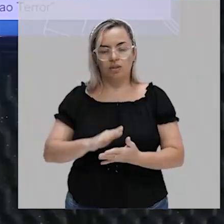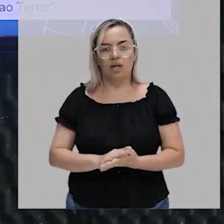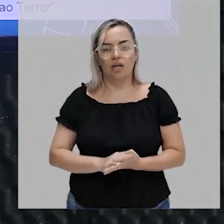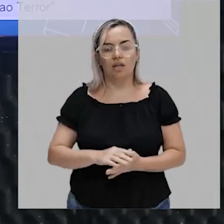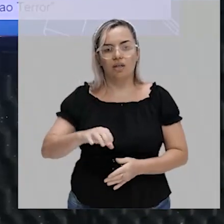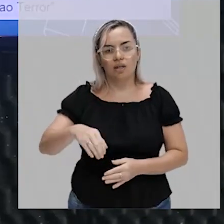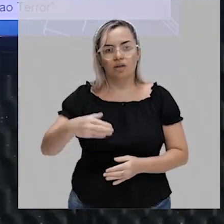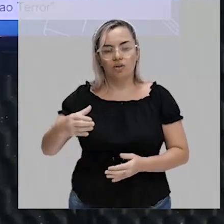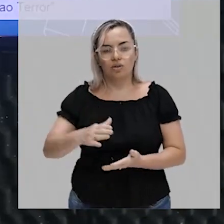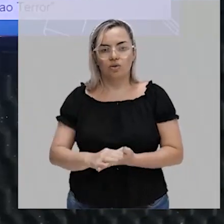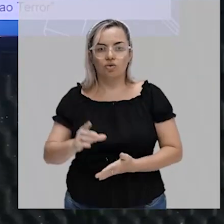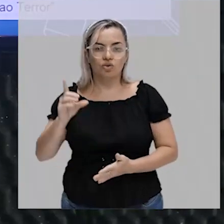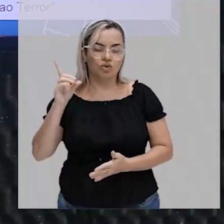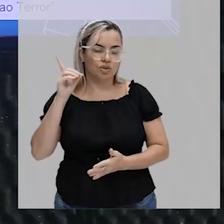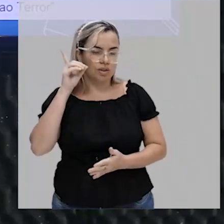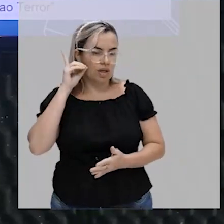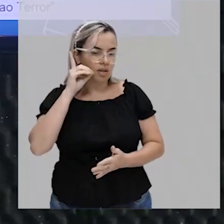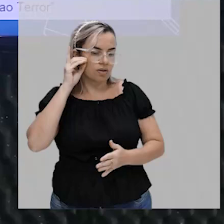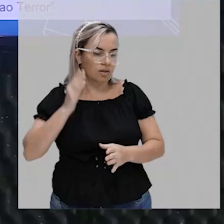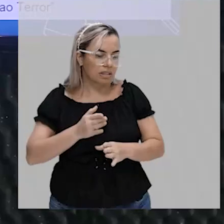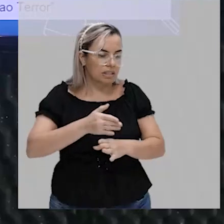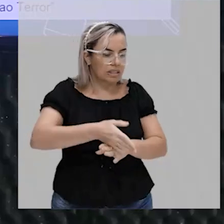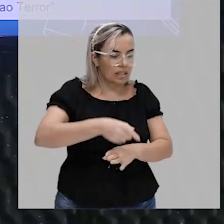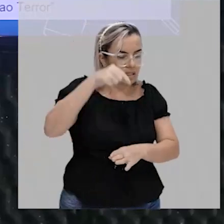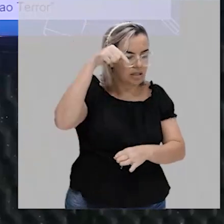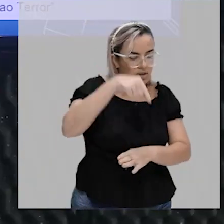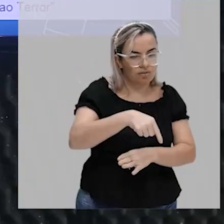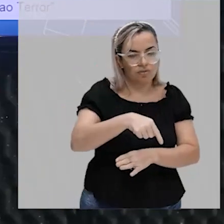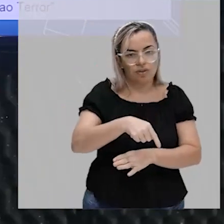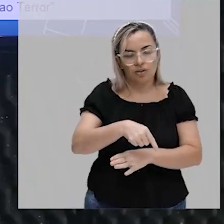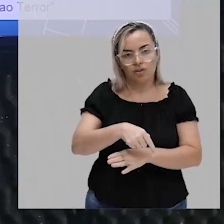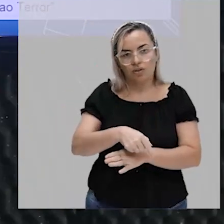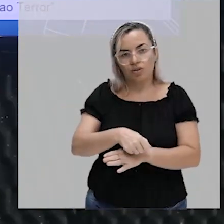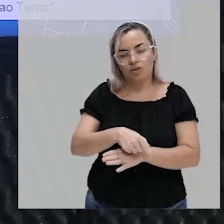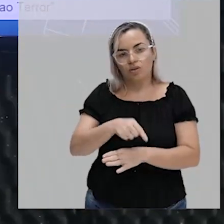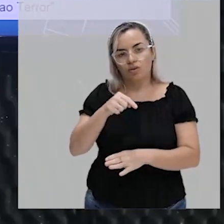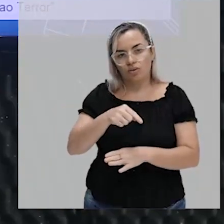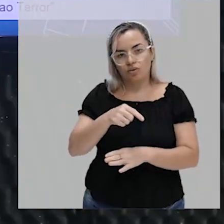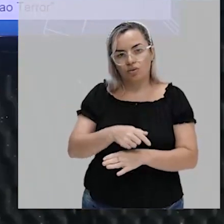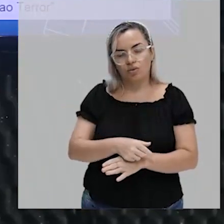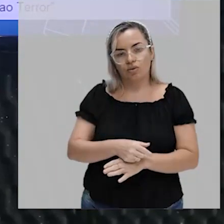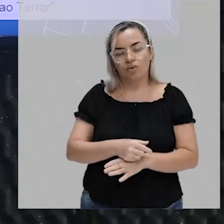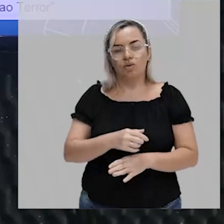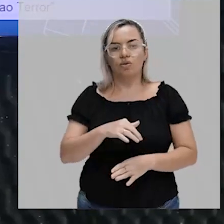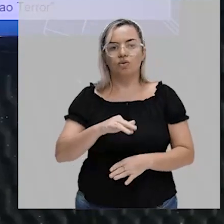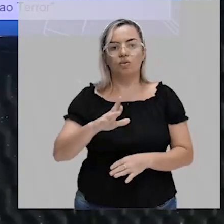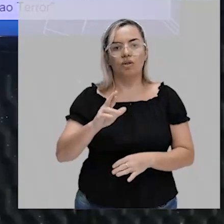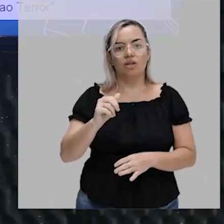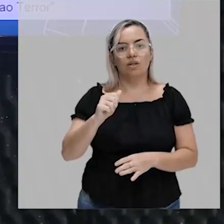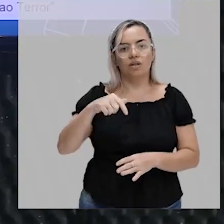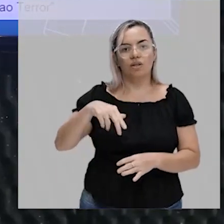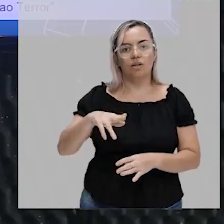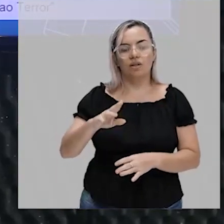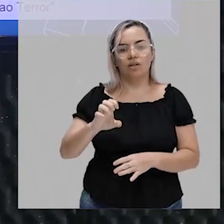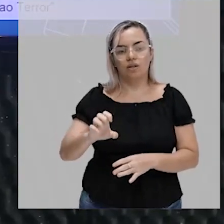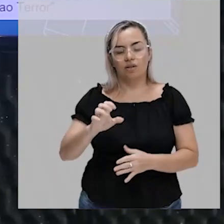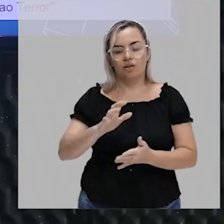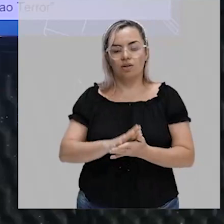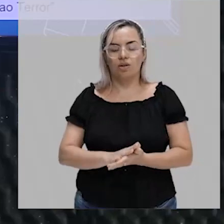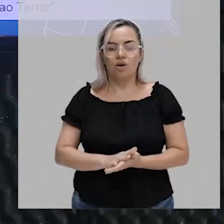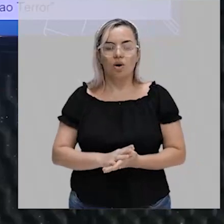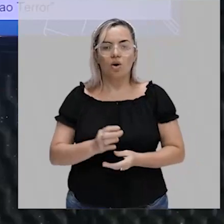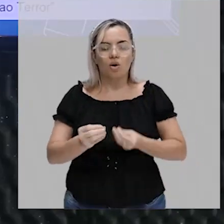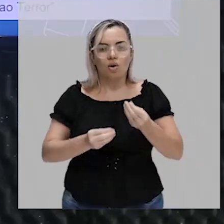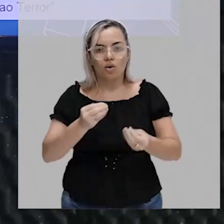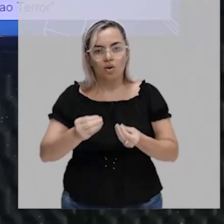no Afeganistão, de onde estava o grupo ali, a chamada Al-Qaeda, tá? Que foi o grupo responsável pelos ataques terroristas do 11